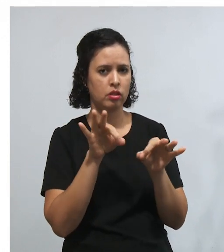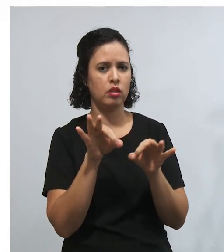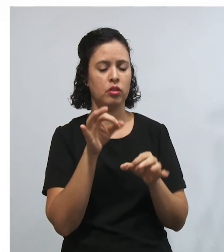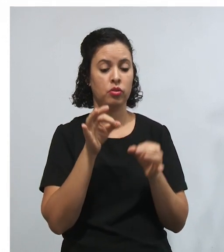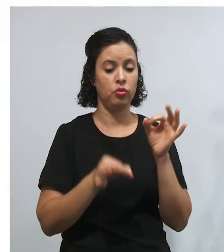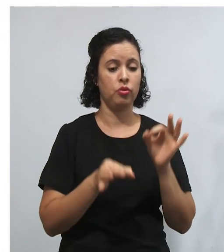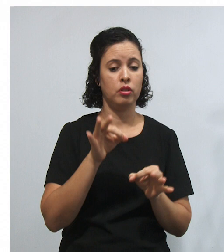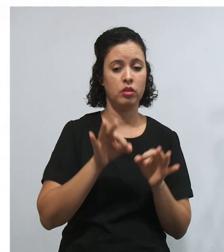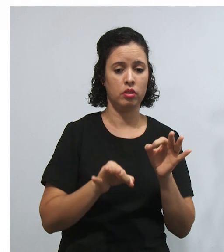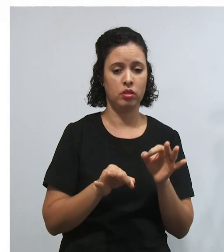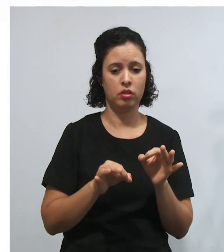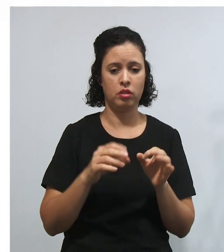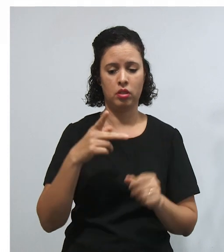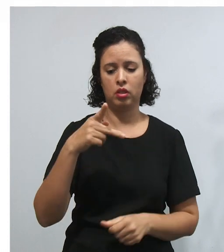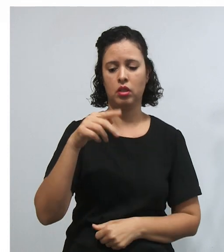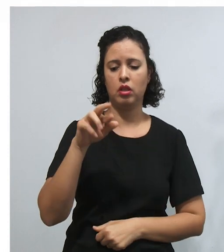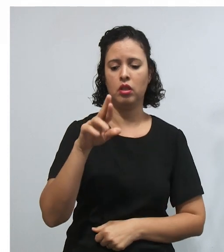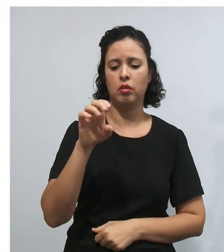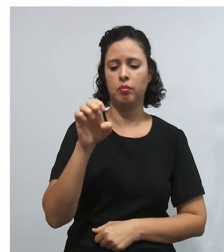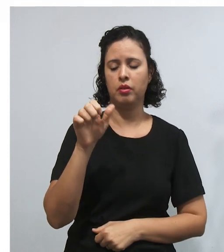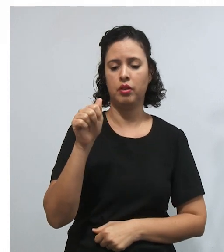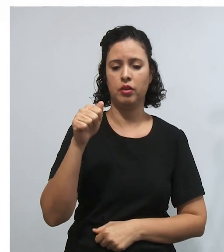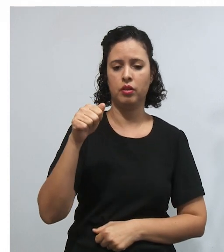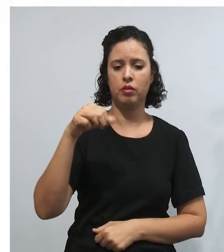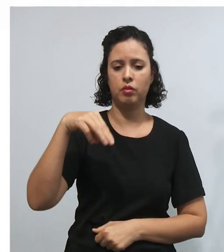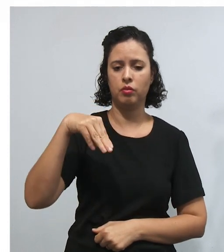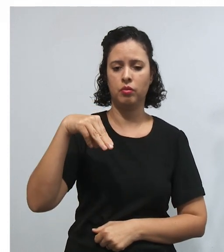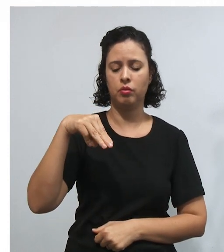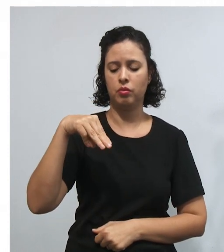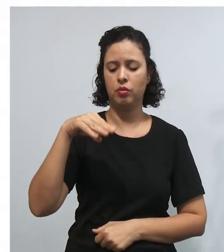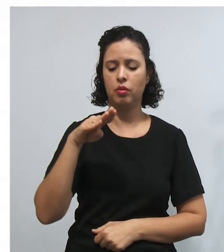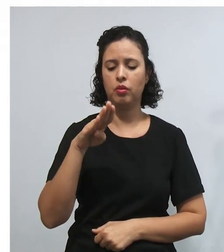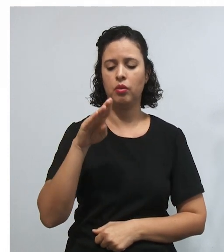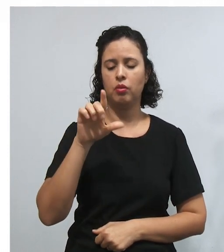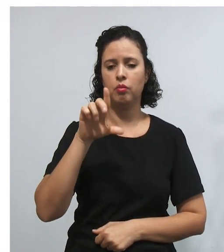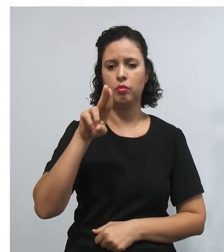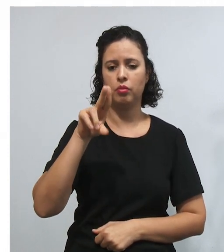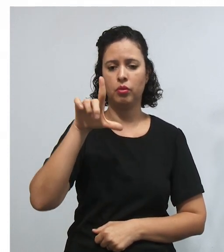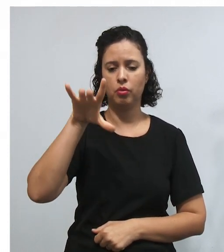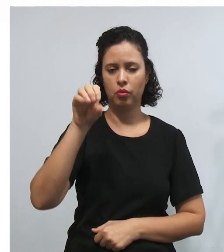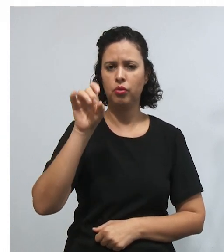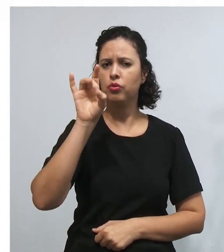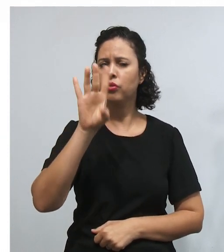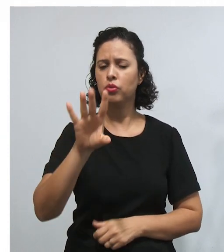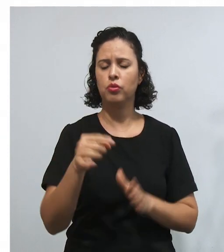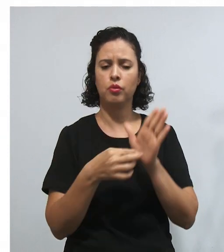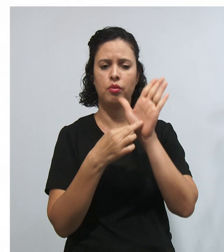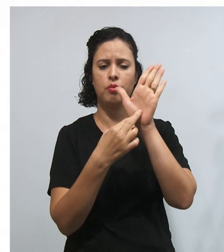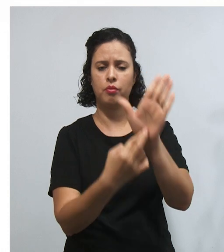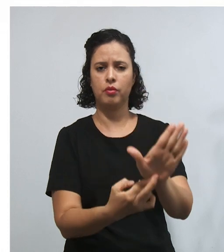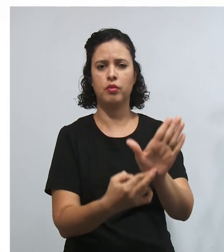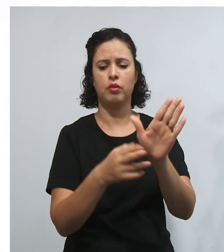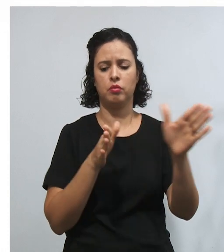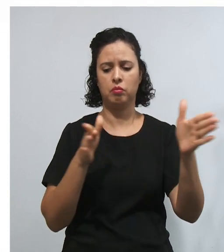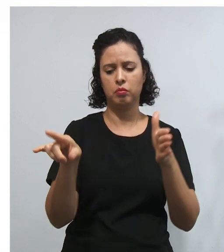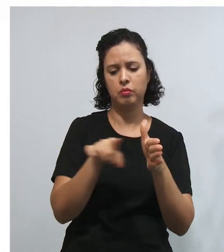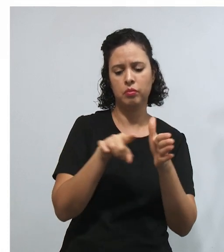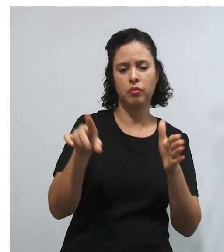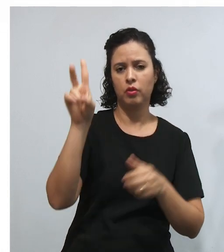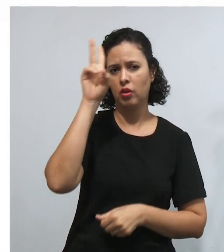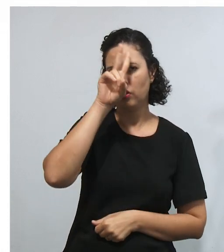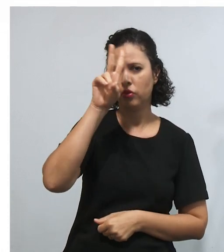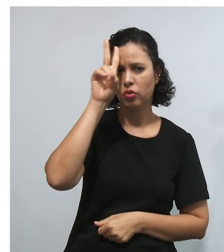né, que o preâmbulo ele apenas representa um momento histórico, ele vem trazendo ali, de fato,